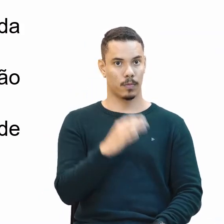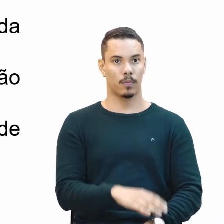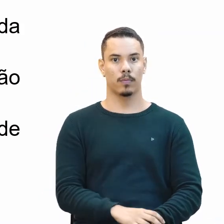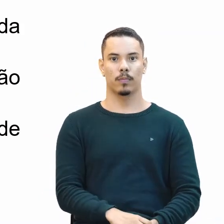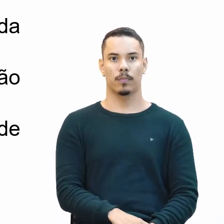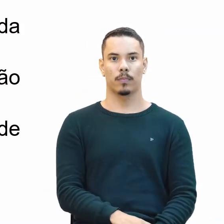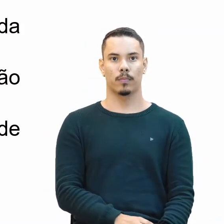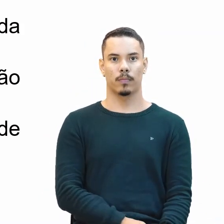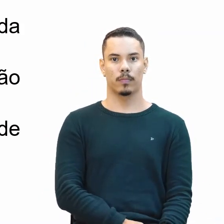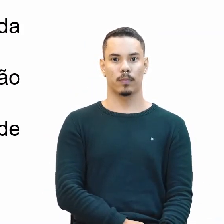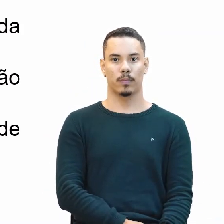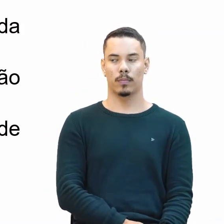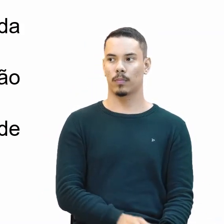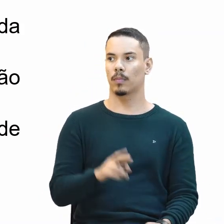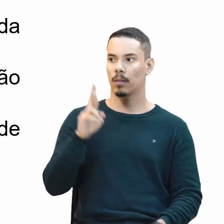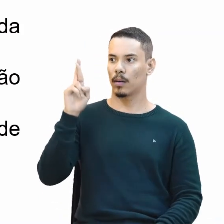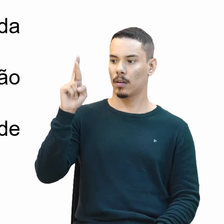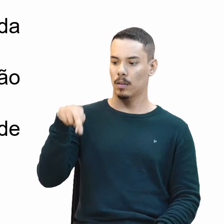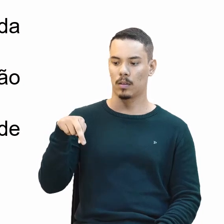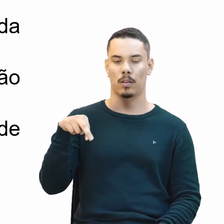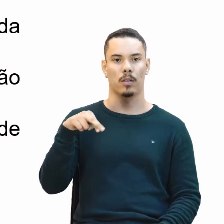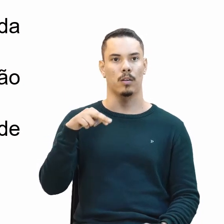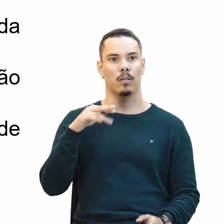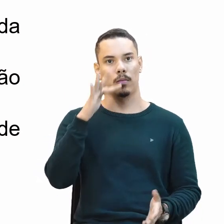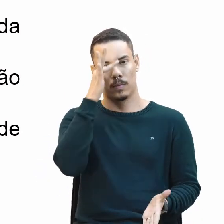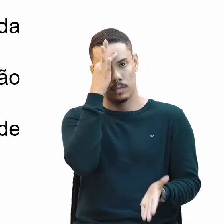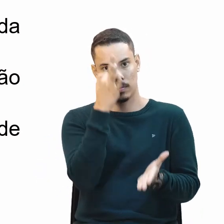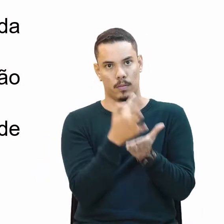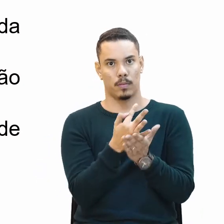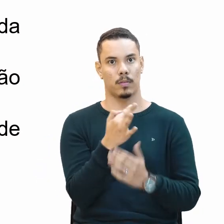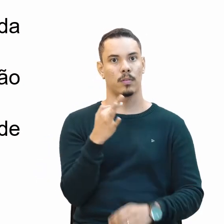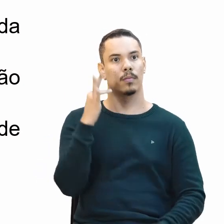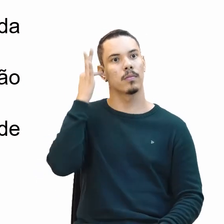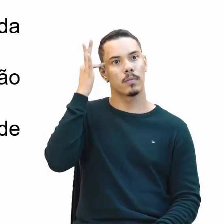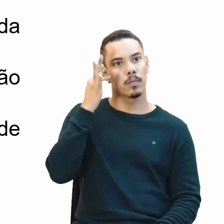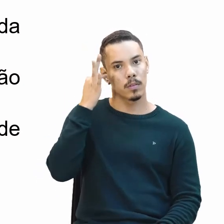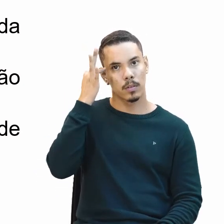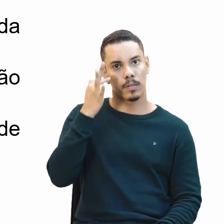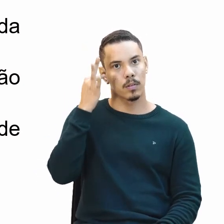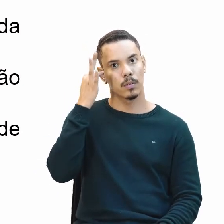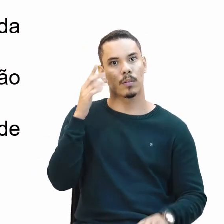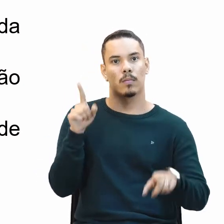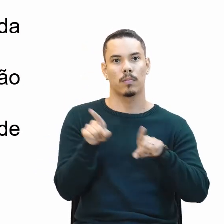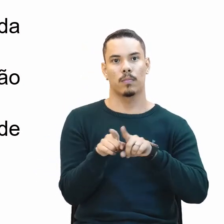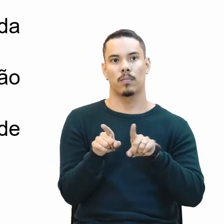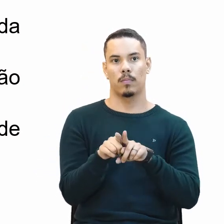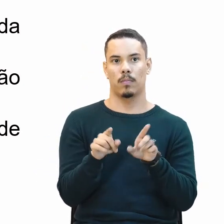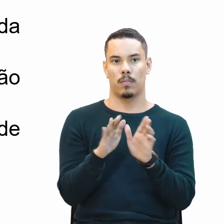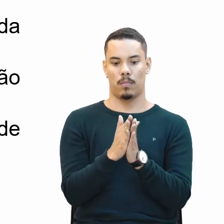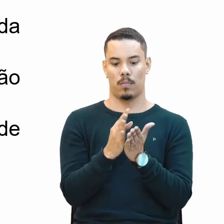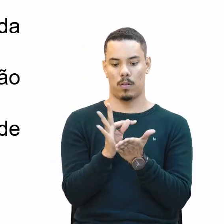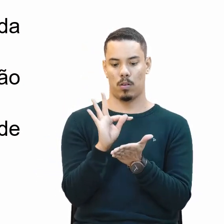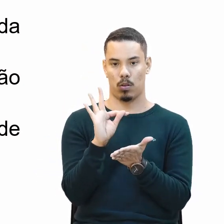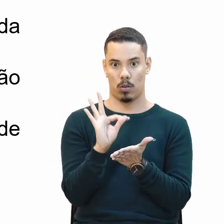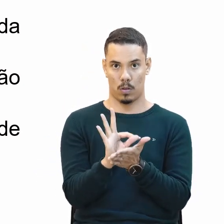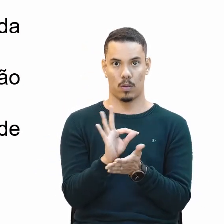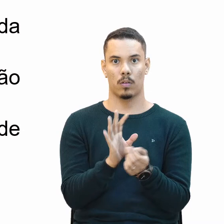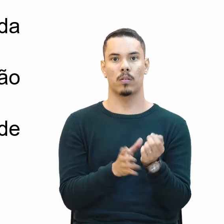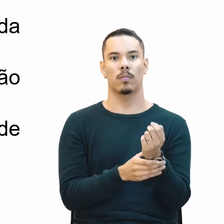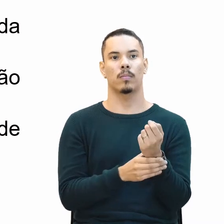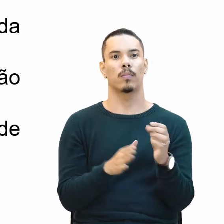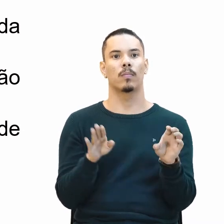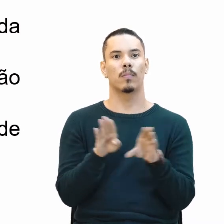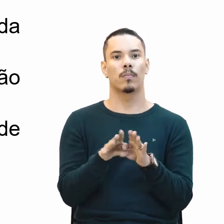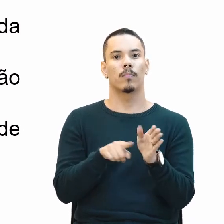questão da razão e da fé, filosofia, razão e teologia, fé. As investigações científicas